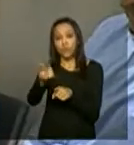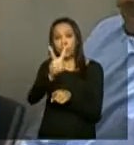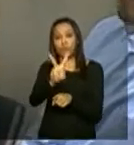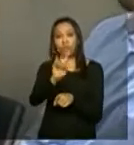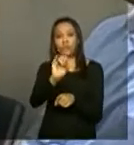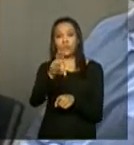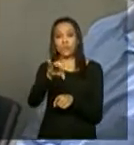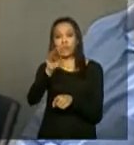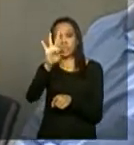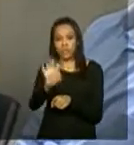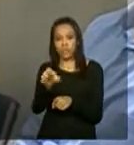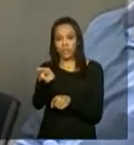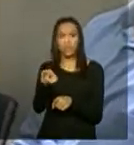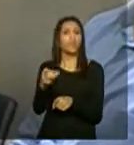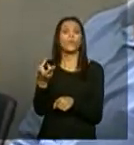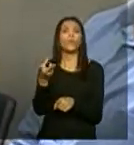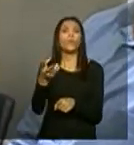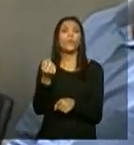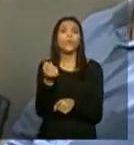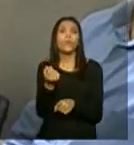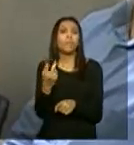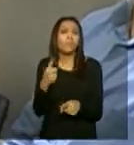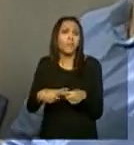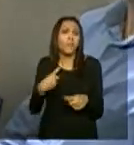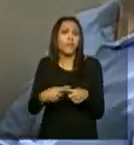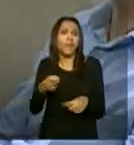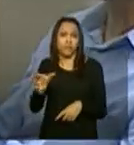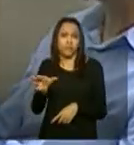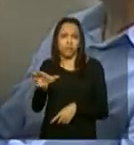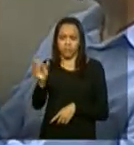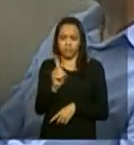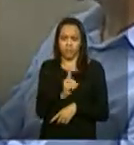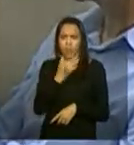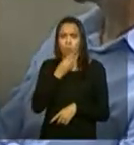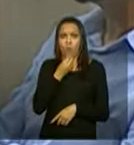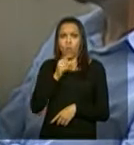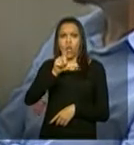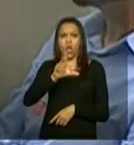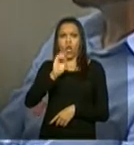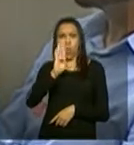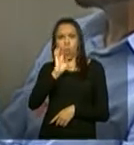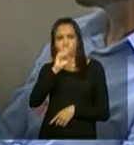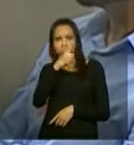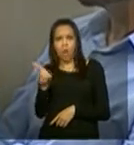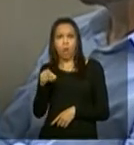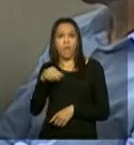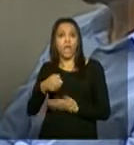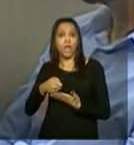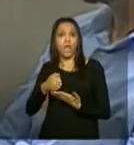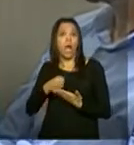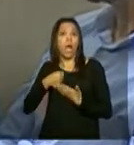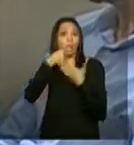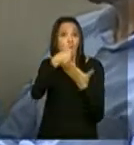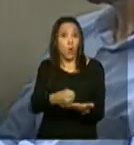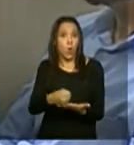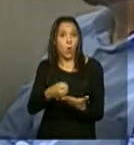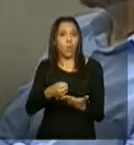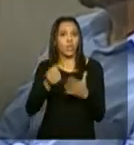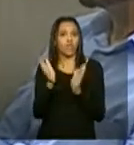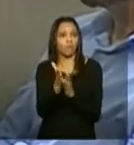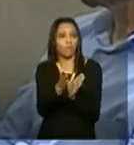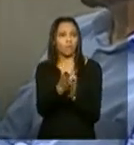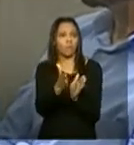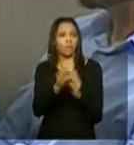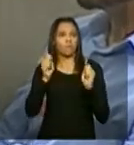significado da presença do ministro edson lobão aqui hoje porque edson lobão deixa apoiou a ditadura militar inclusive em 2008 deu declarações